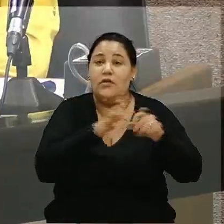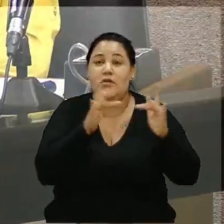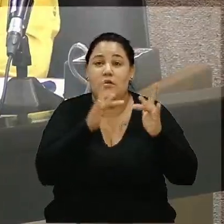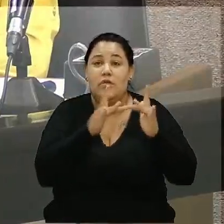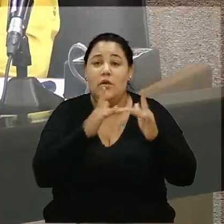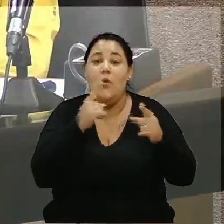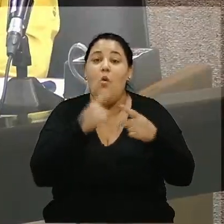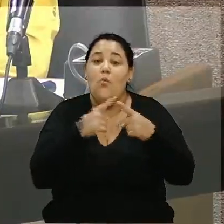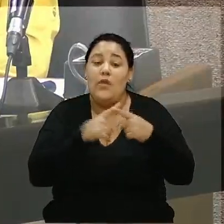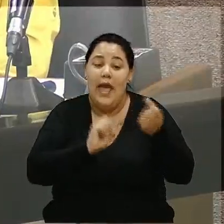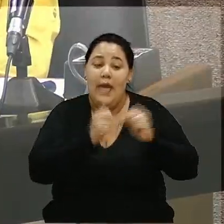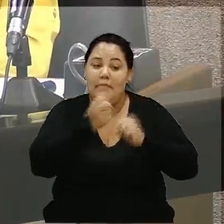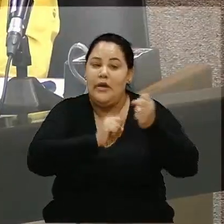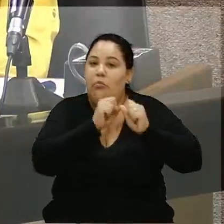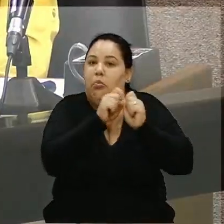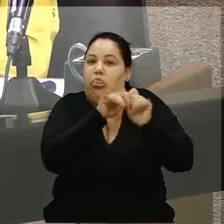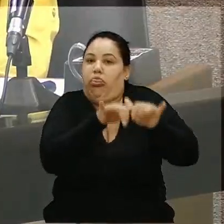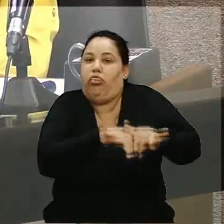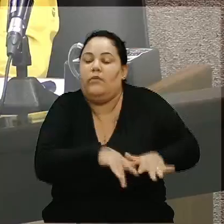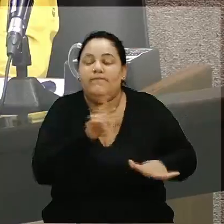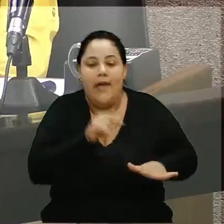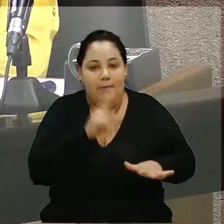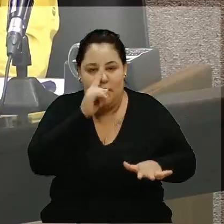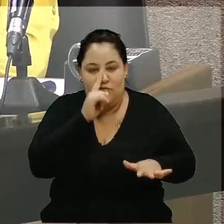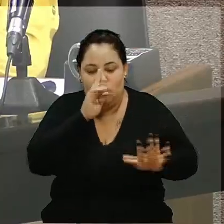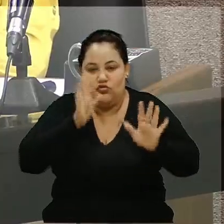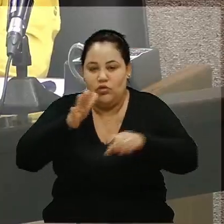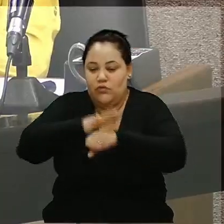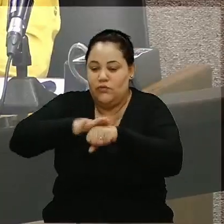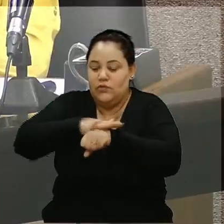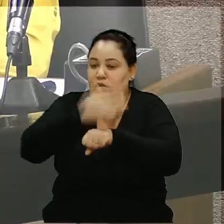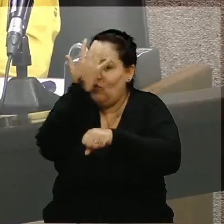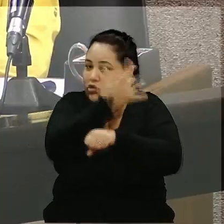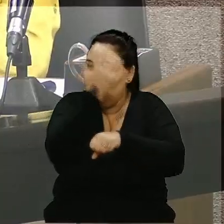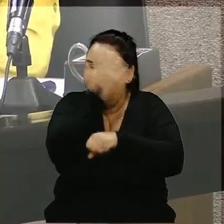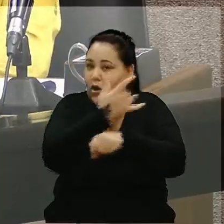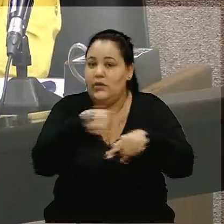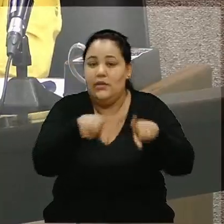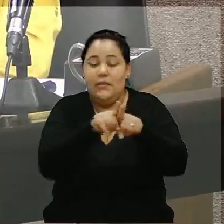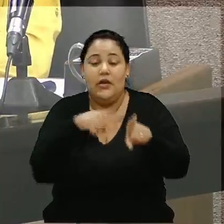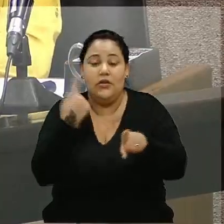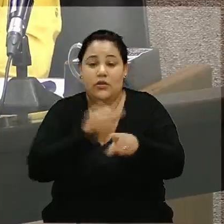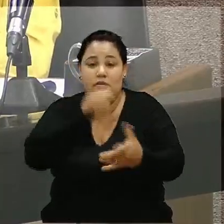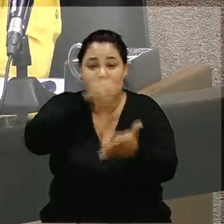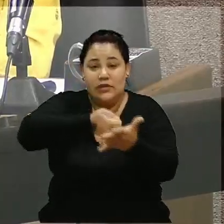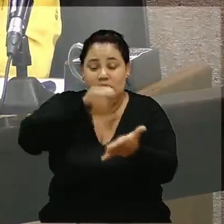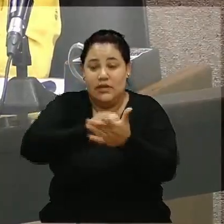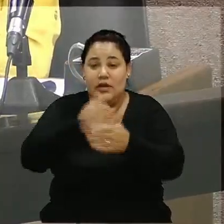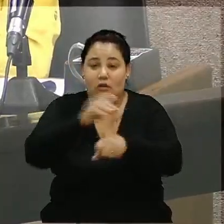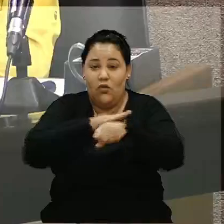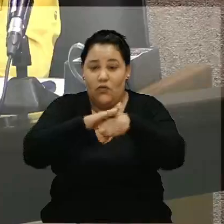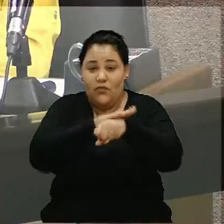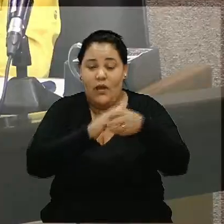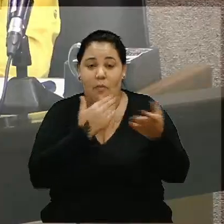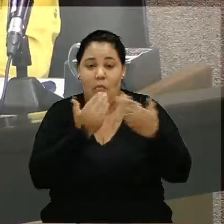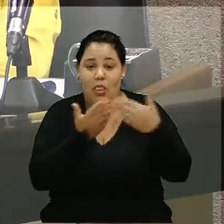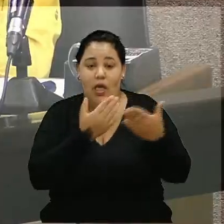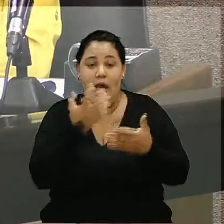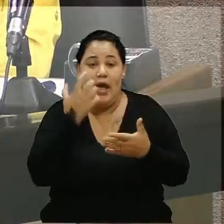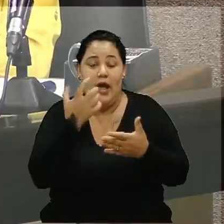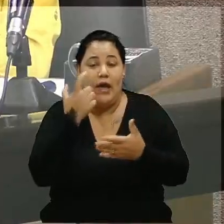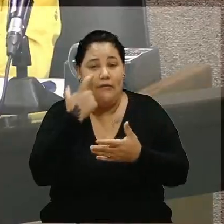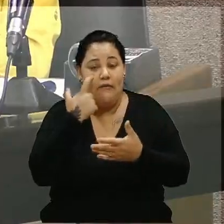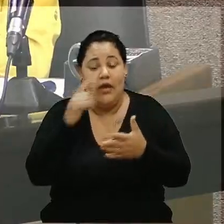está desbarrancando ali. E é muito perigoso. Falei com o prefeito e a gente vai tentar conversar com a empresa e verificar a melhor forma daquilo